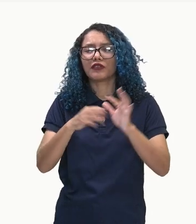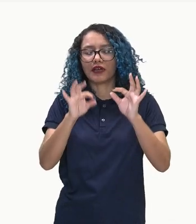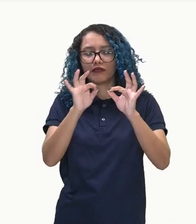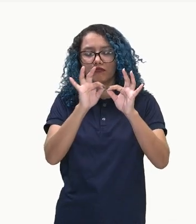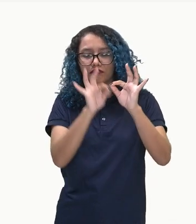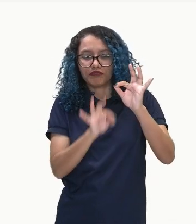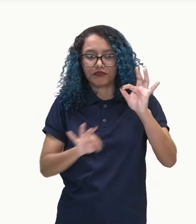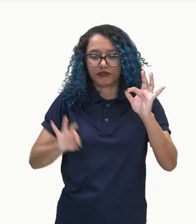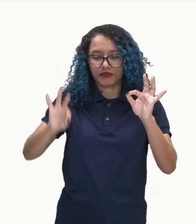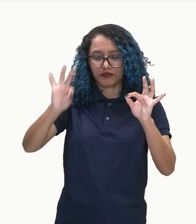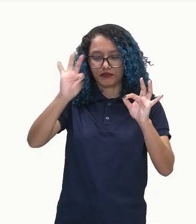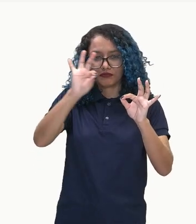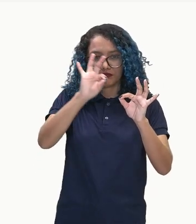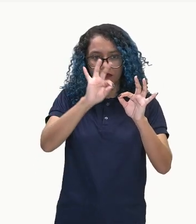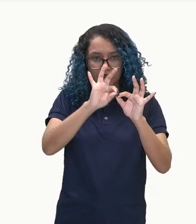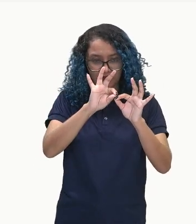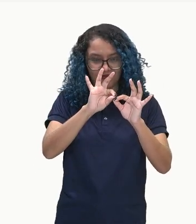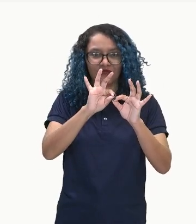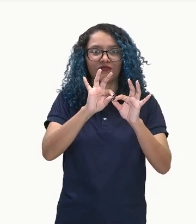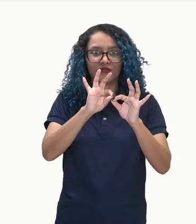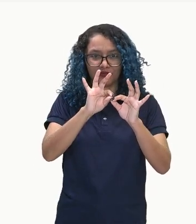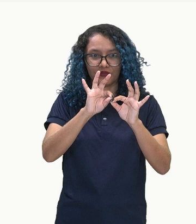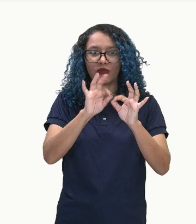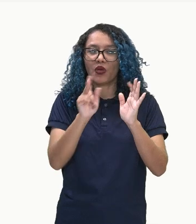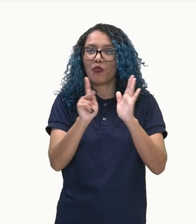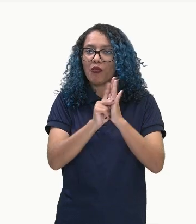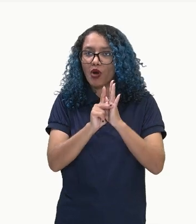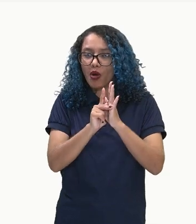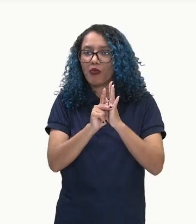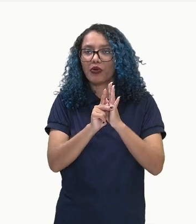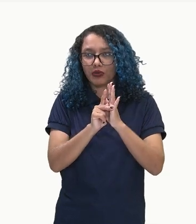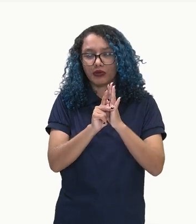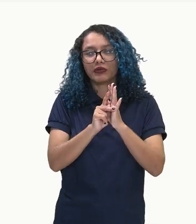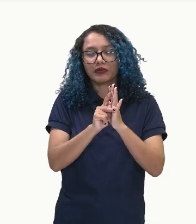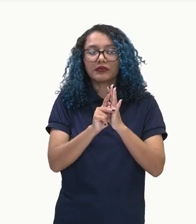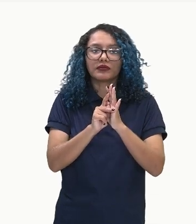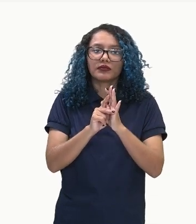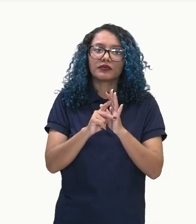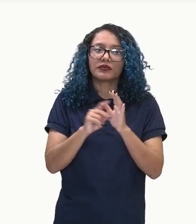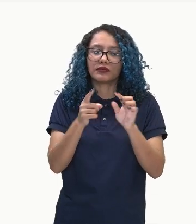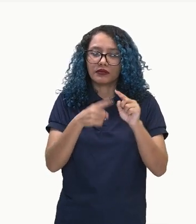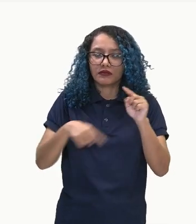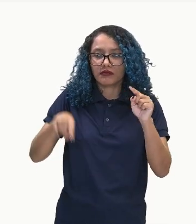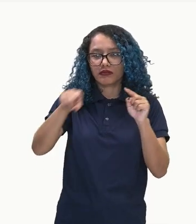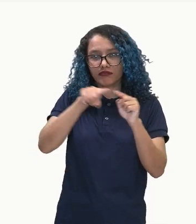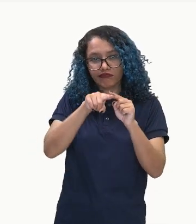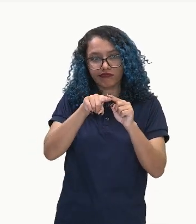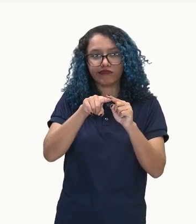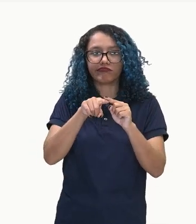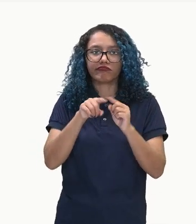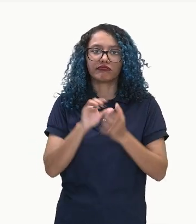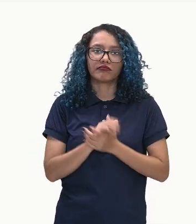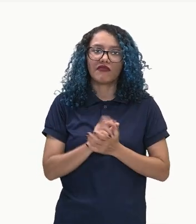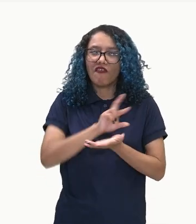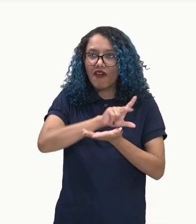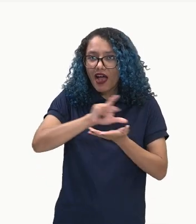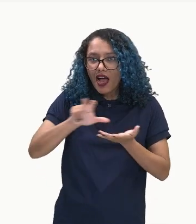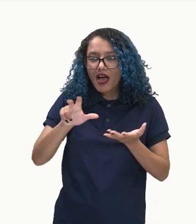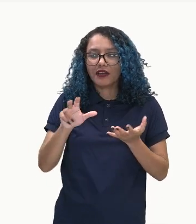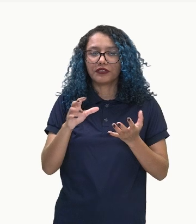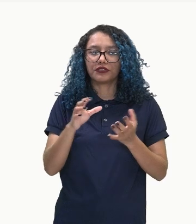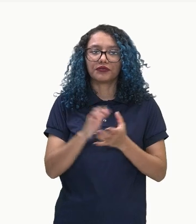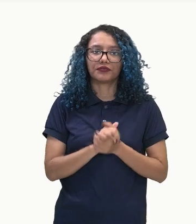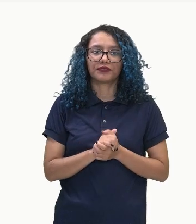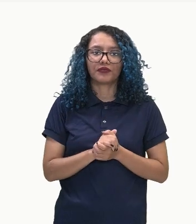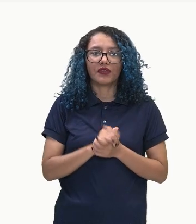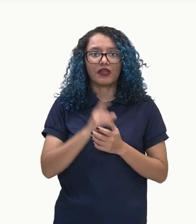Mas é a linha que envolve aí o lado de um círculo, tá bom? Esse é o comprimento. Aqui, ó, nós temos a distância de A para B, ó, nós chamamos